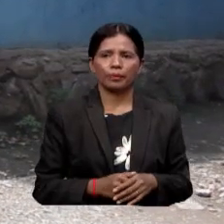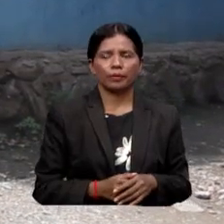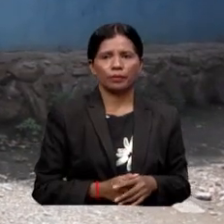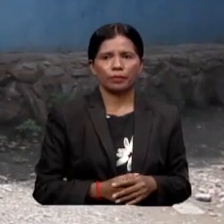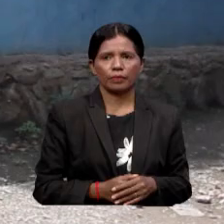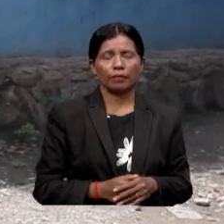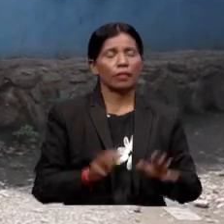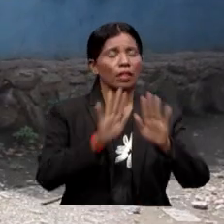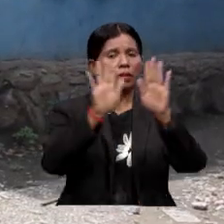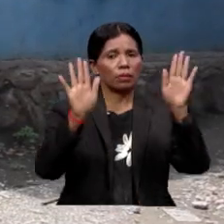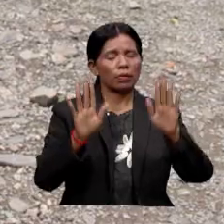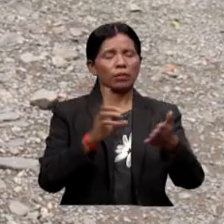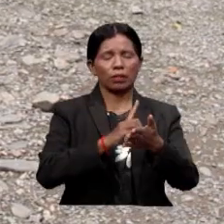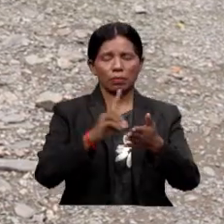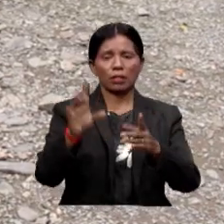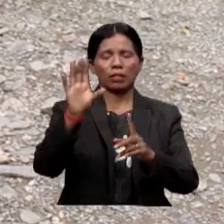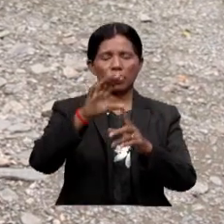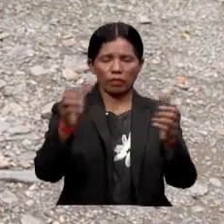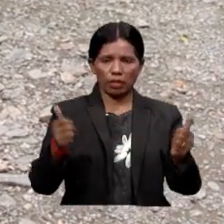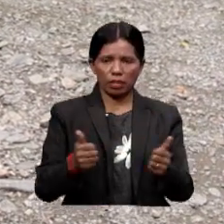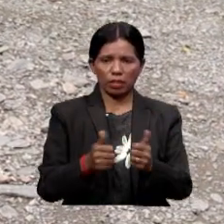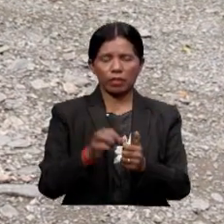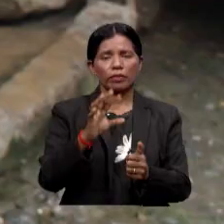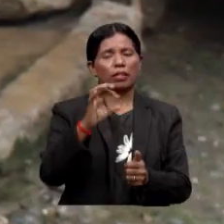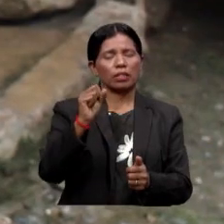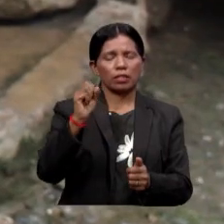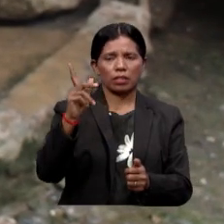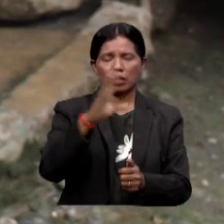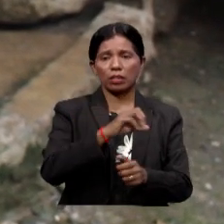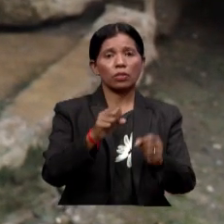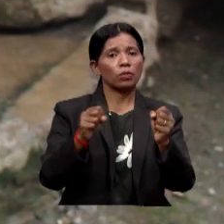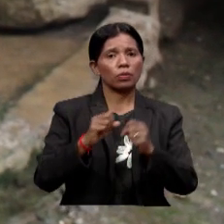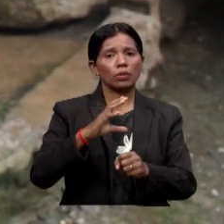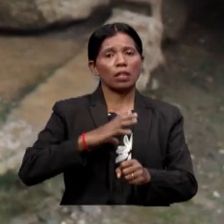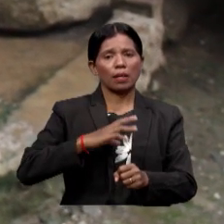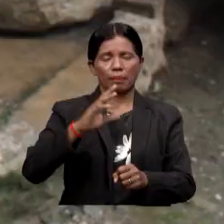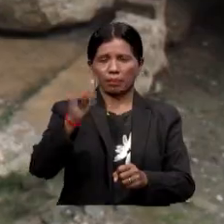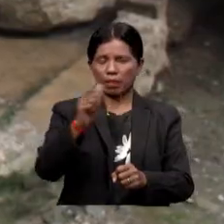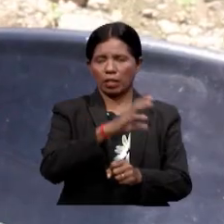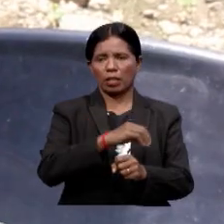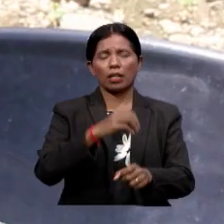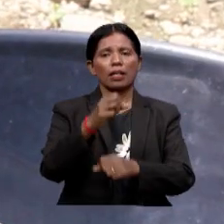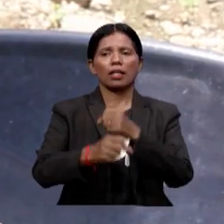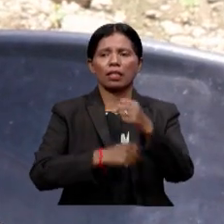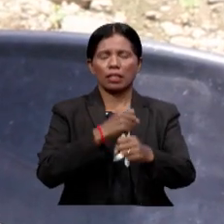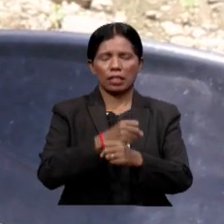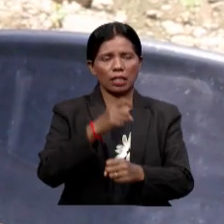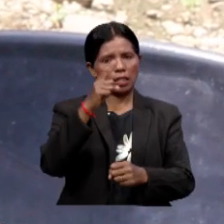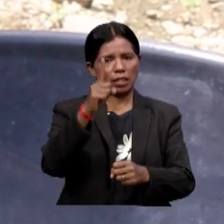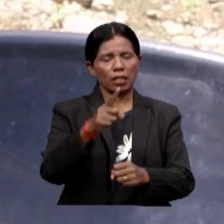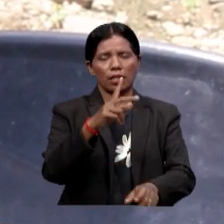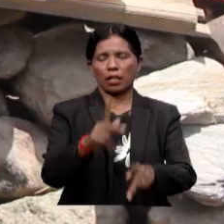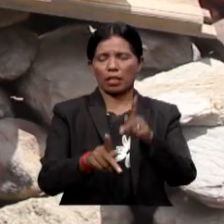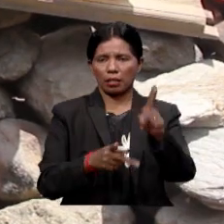E a domingo semana, né, sef aldeia Fatuk Francisco suku kamia, zudi terdezu sateten, durante tinan ida racing ona,